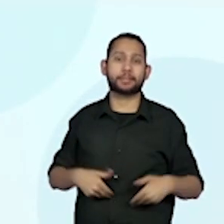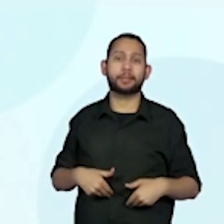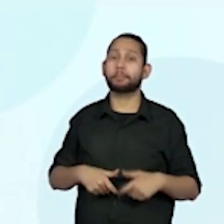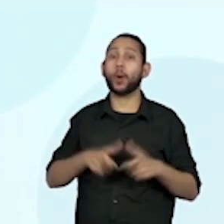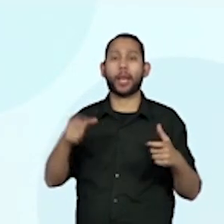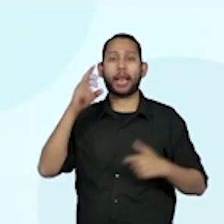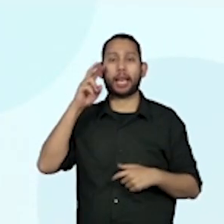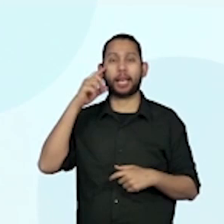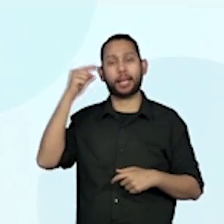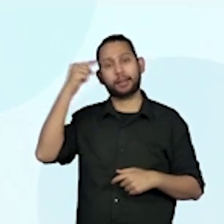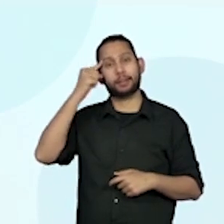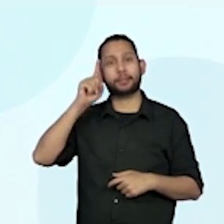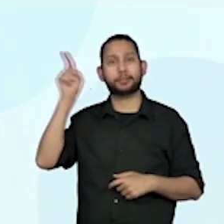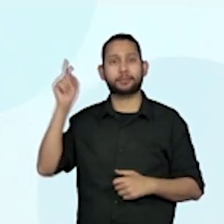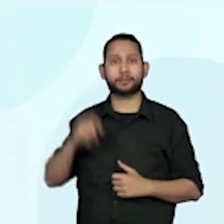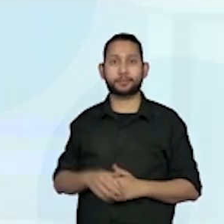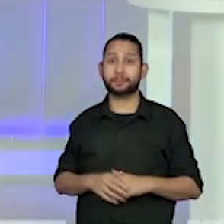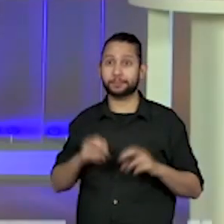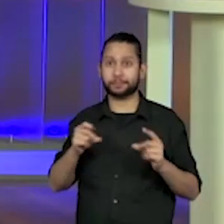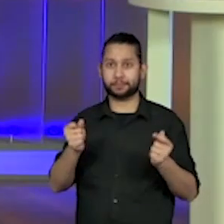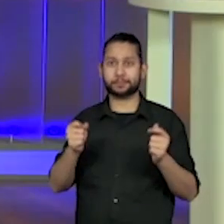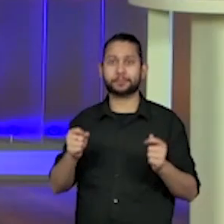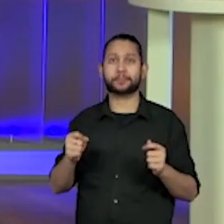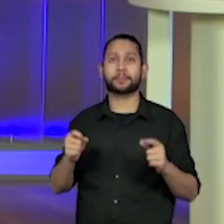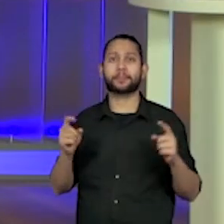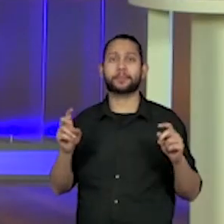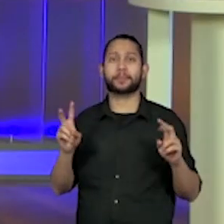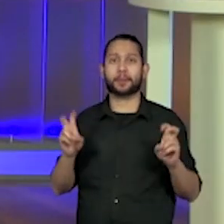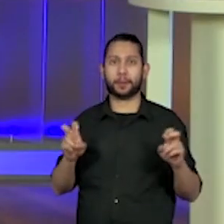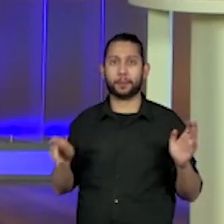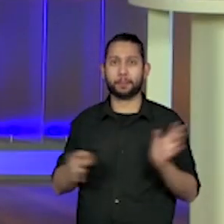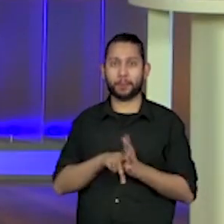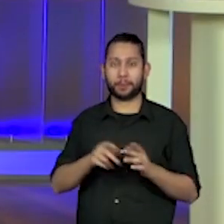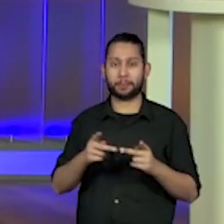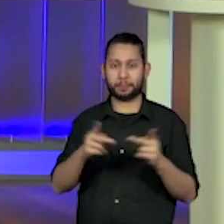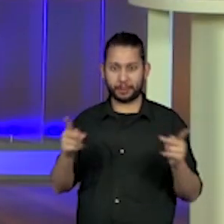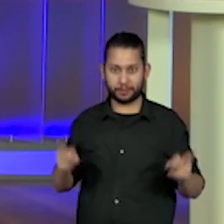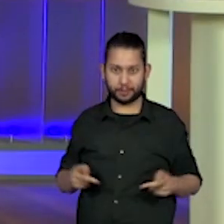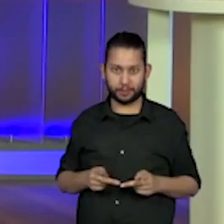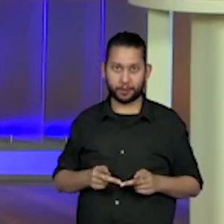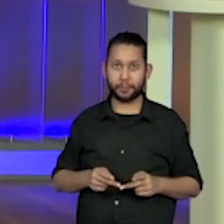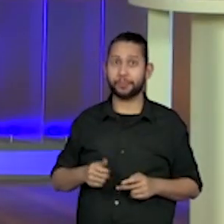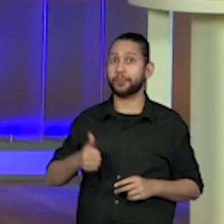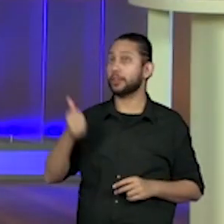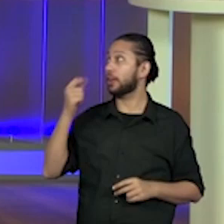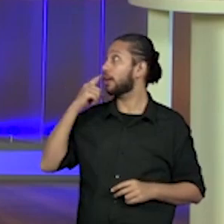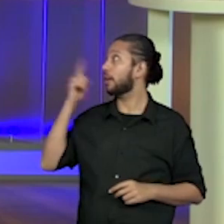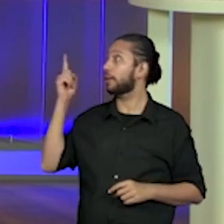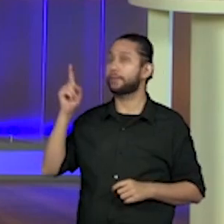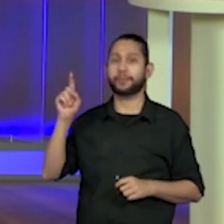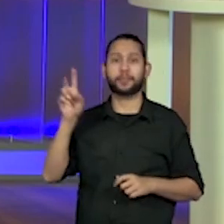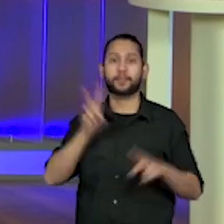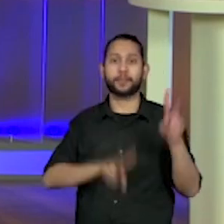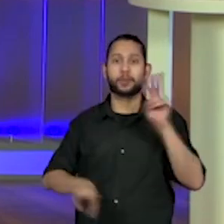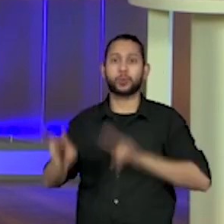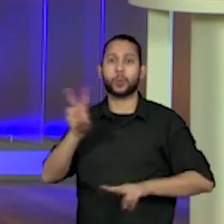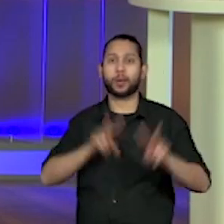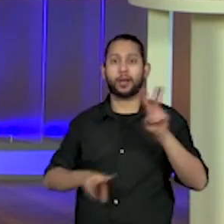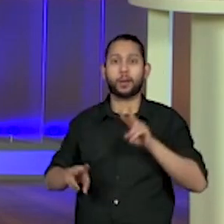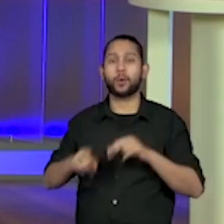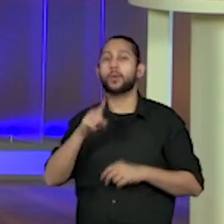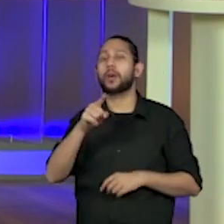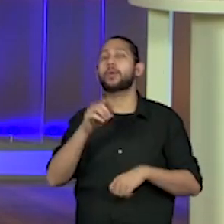de pizza, né? Então, vamos falar de pizza? Aqui a gente tem a representação gráfica. Eu quero a